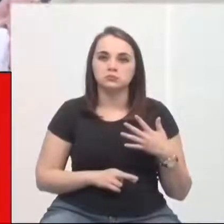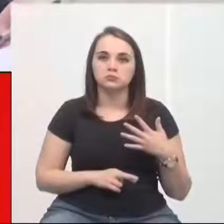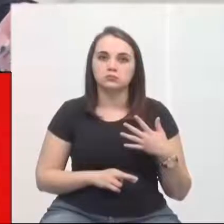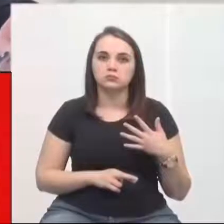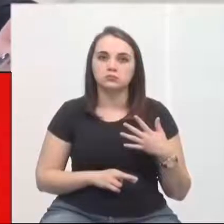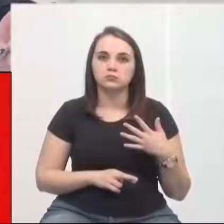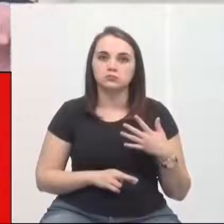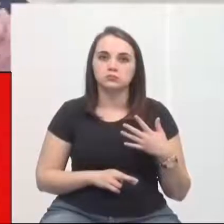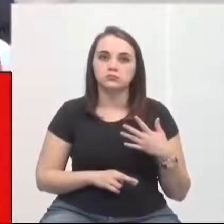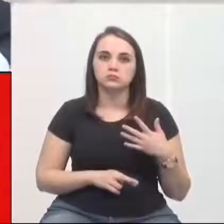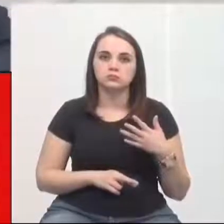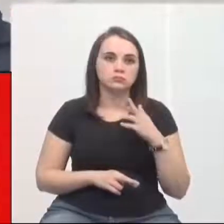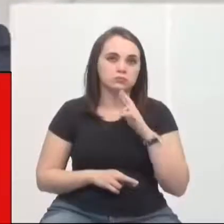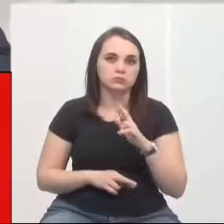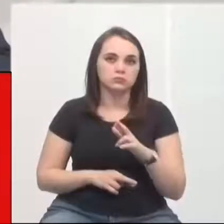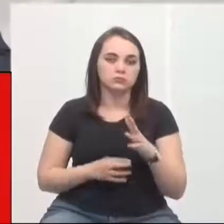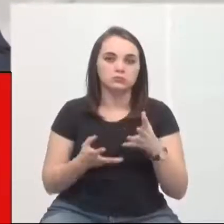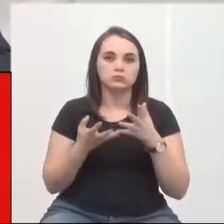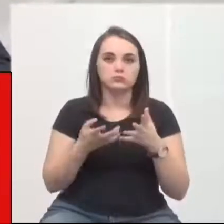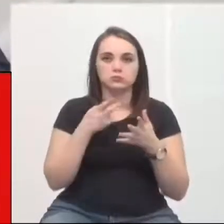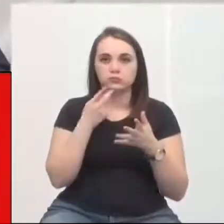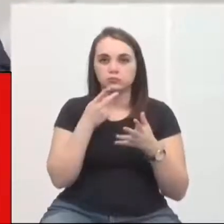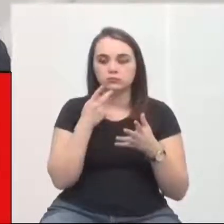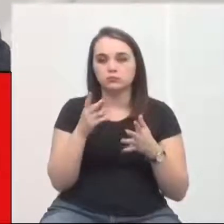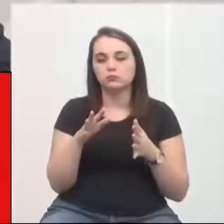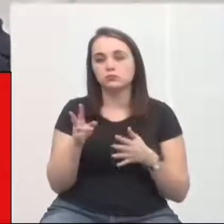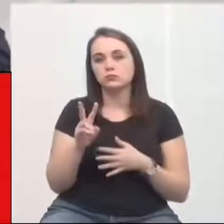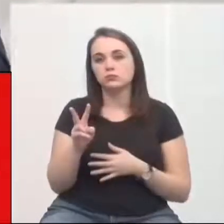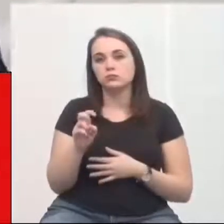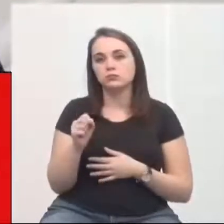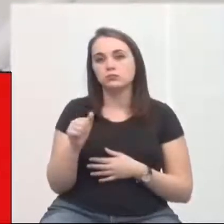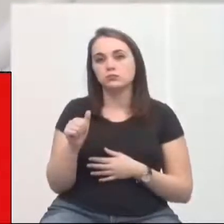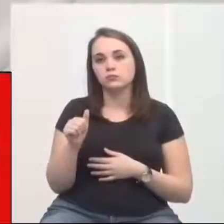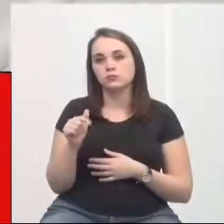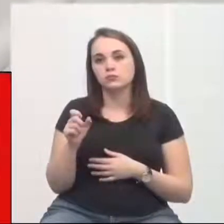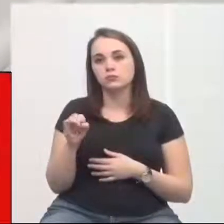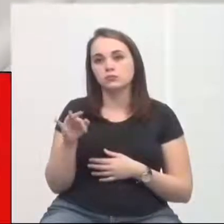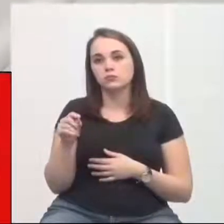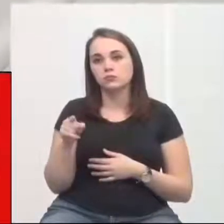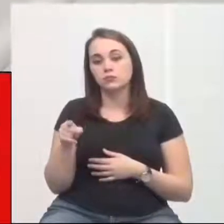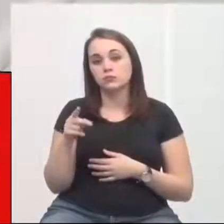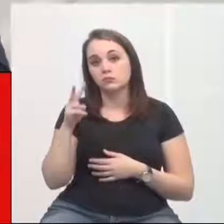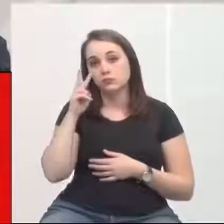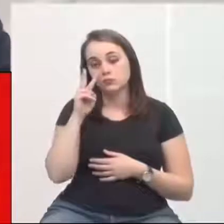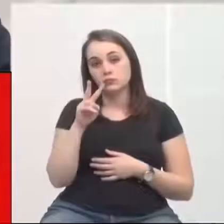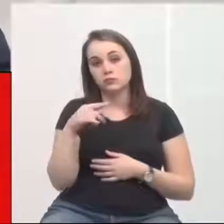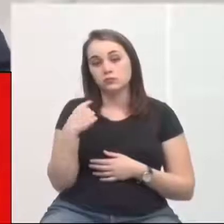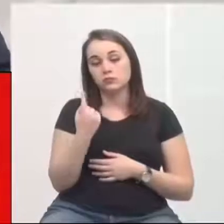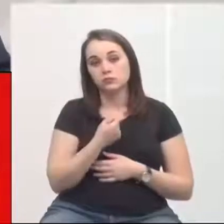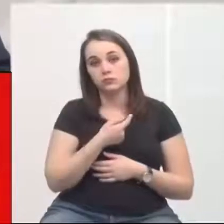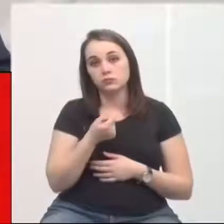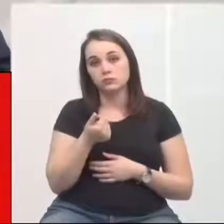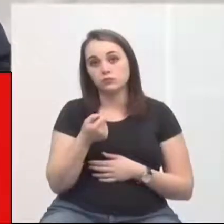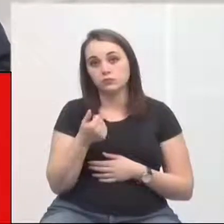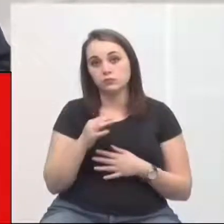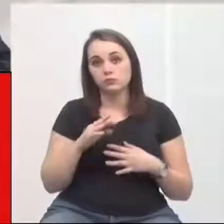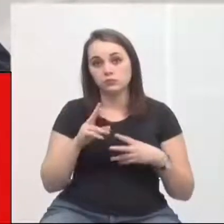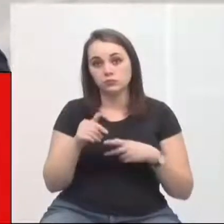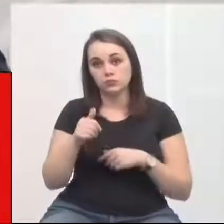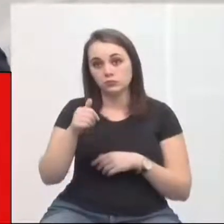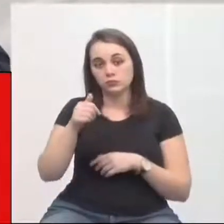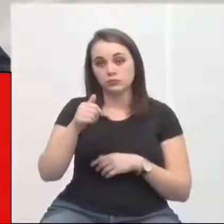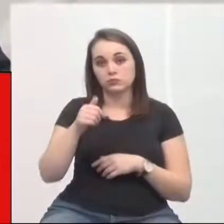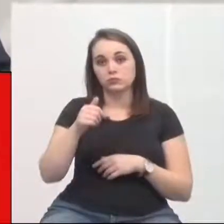alguns vereadores. Eu só queria falar então do Salésio. O vereador Salésio acompanha praticamente também quase todos os